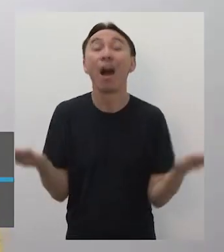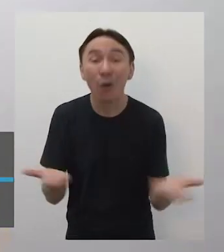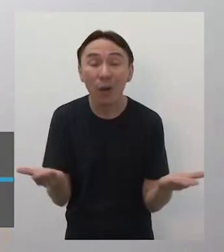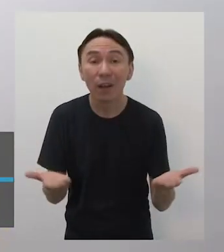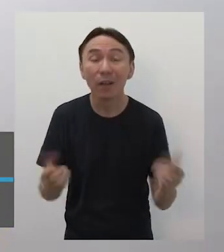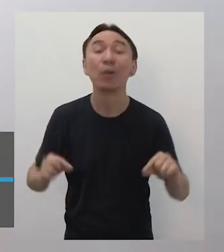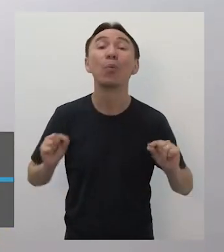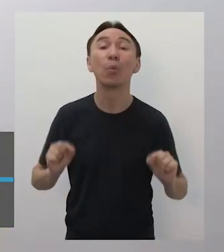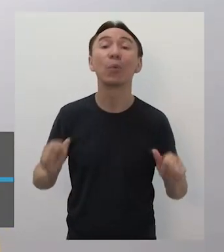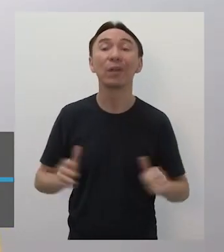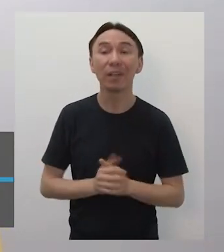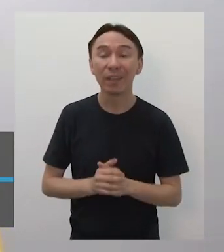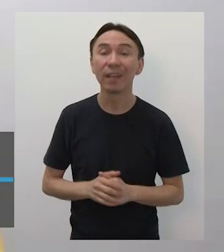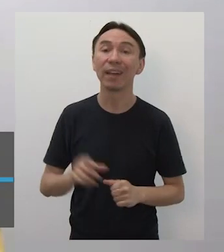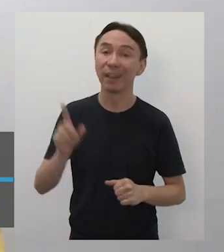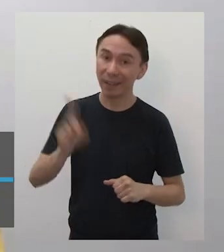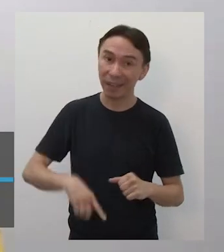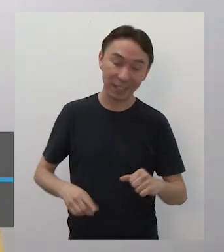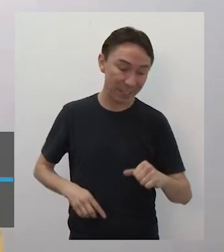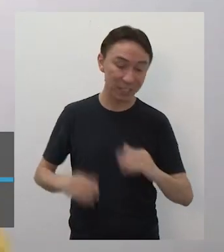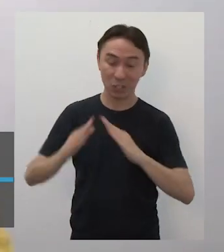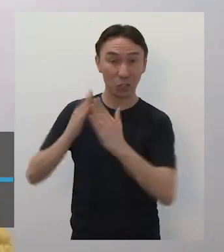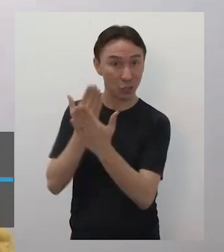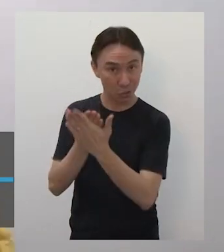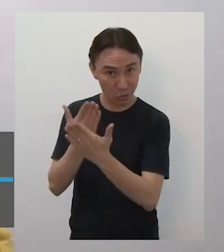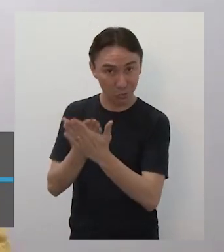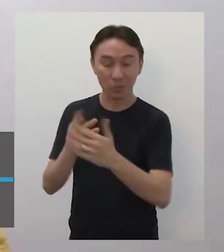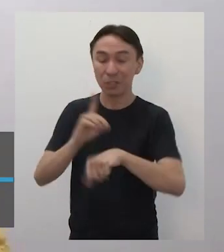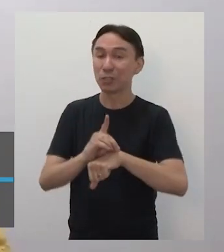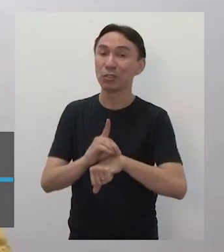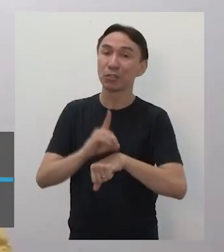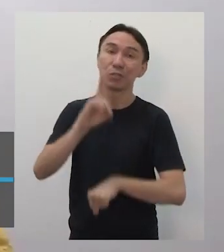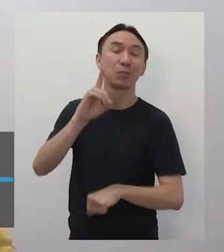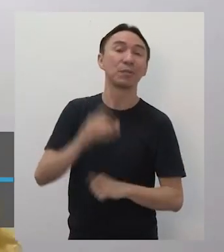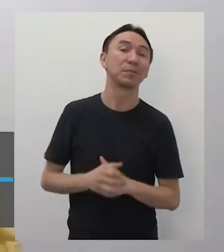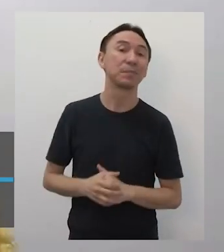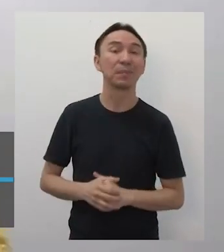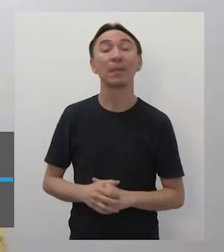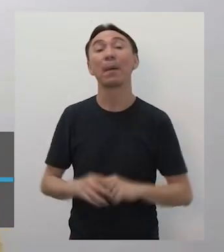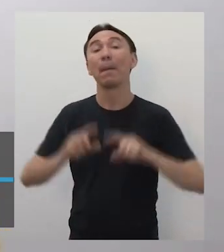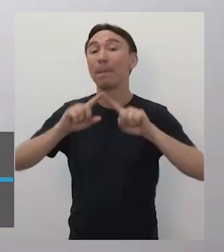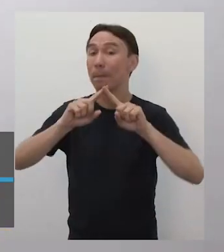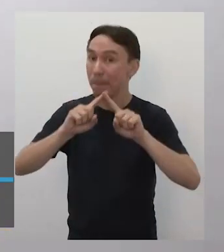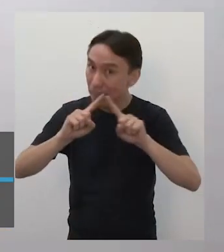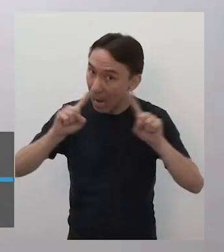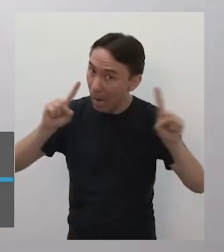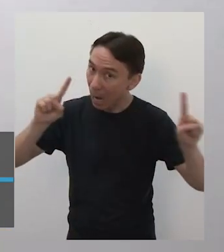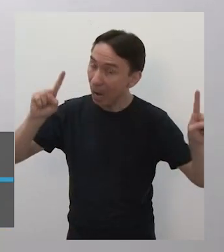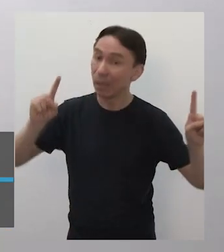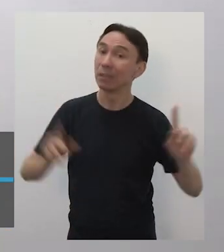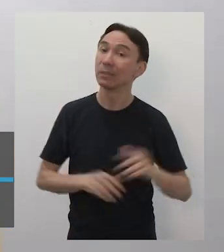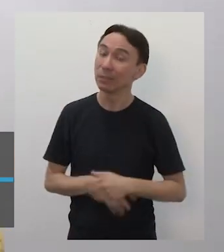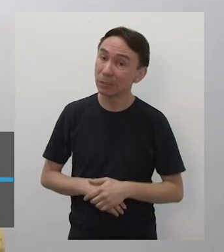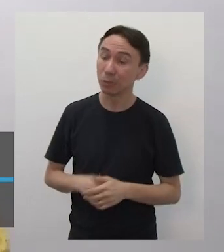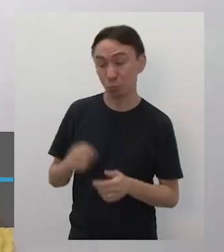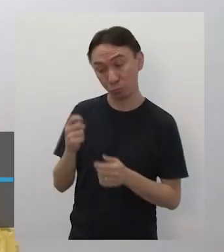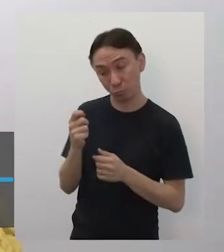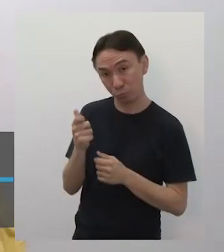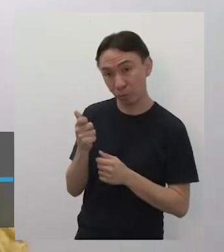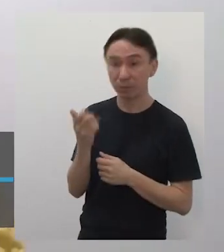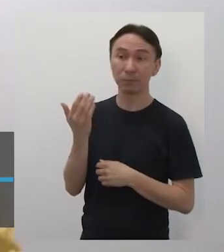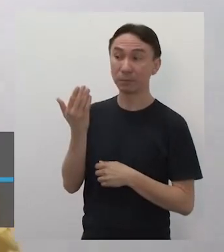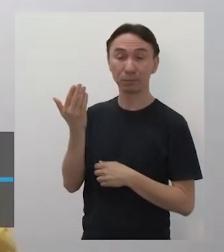cargo é de diretor de escola. Mas recentemente